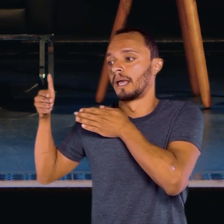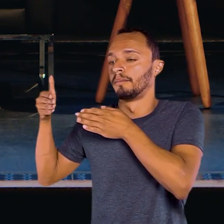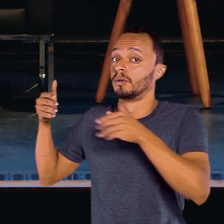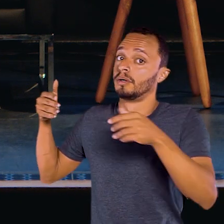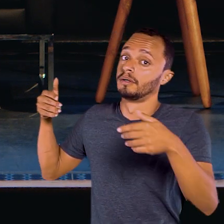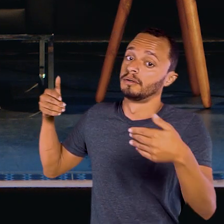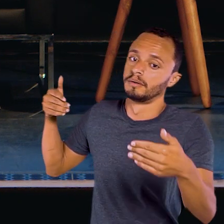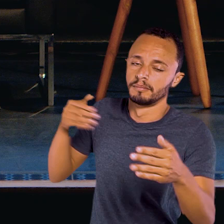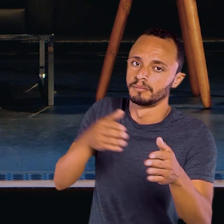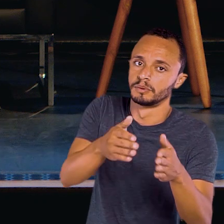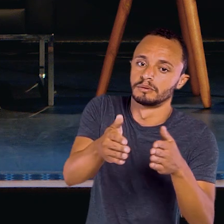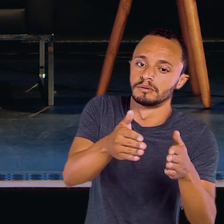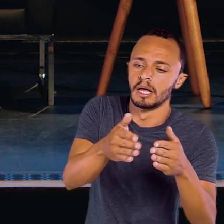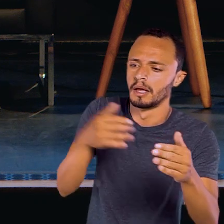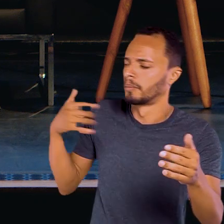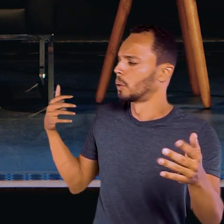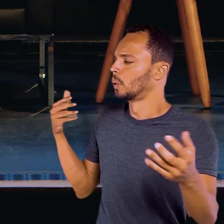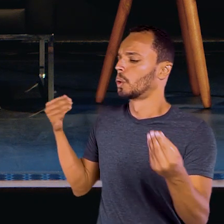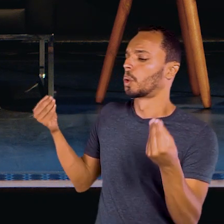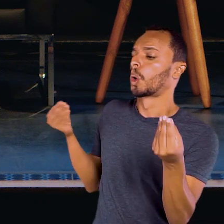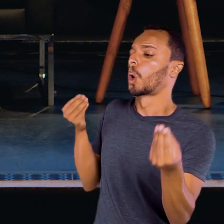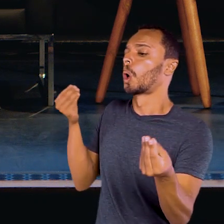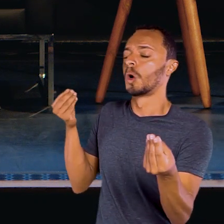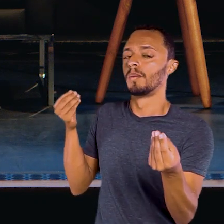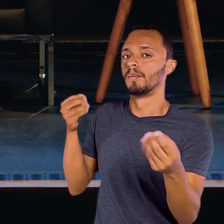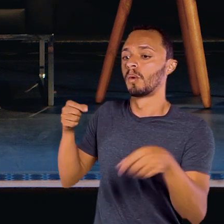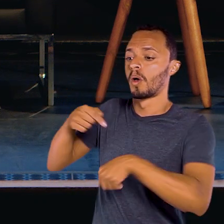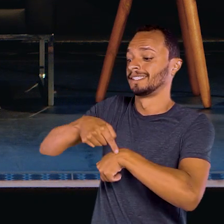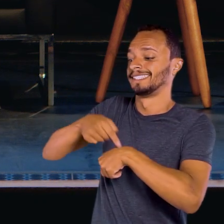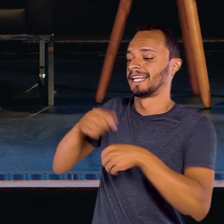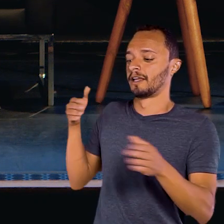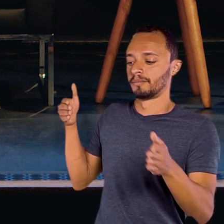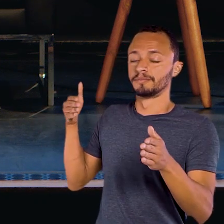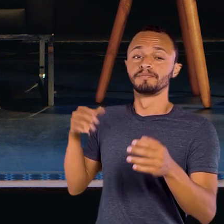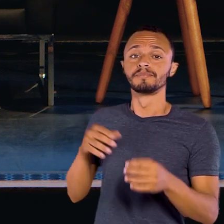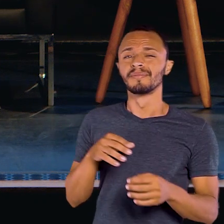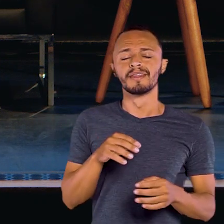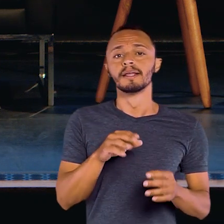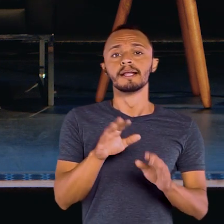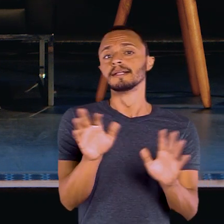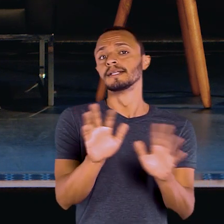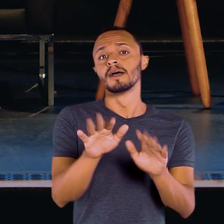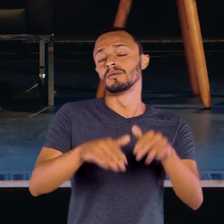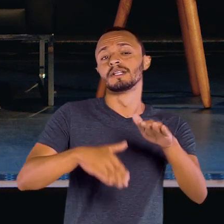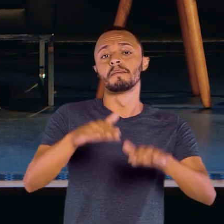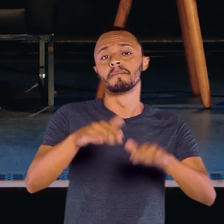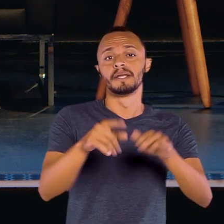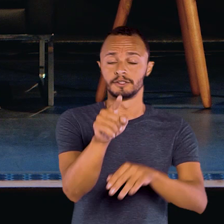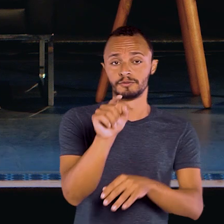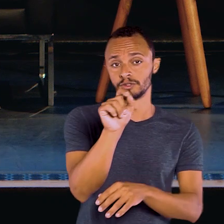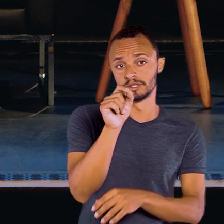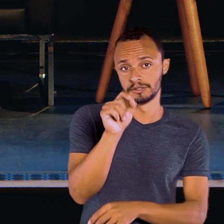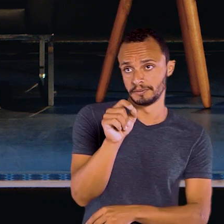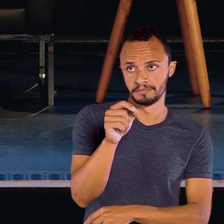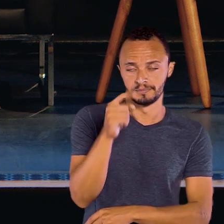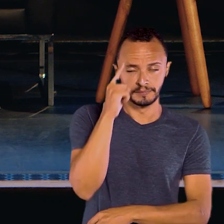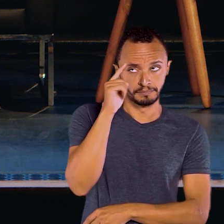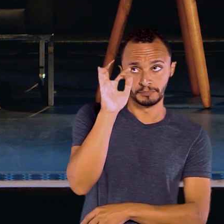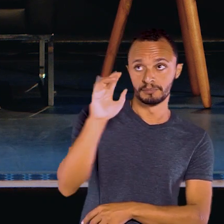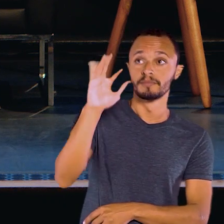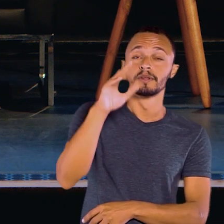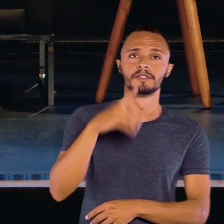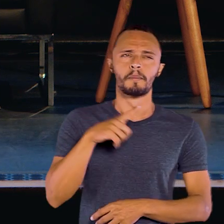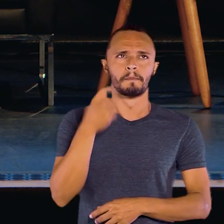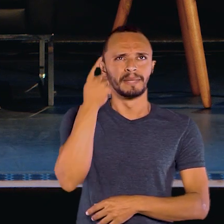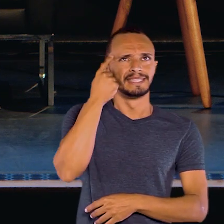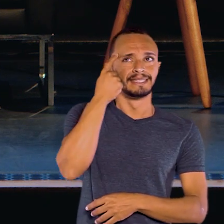sei lá, eu estou pensando na minha ancestralidade, estou pensando na minha avó, sei lá em quem. Aí as pessoas vêm no Água de Barrela